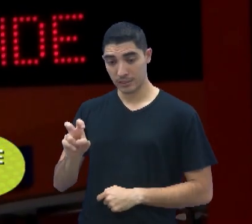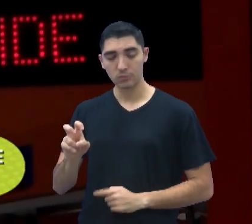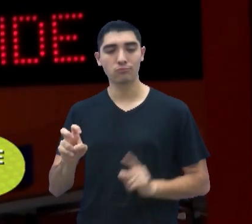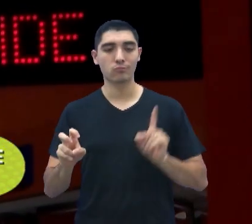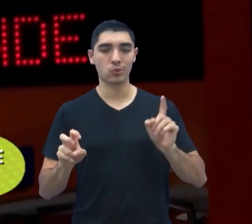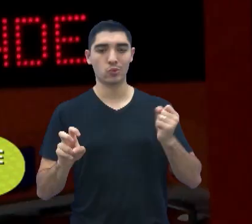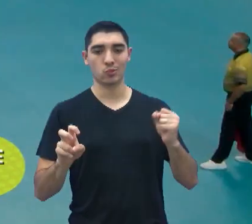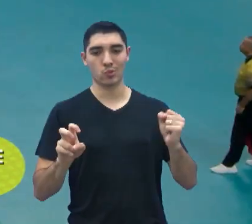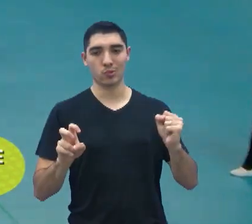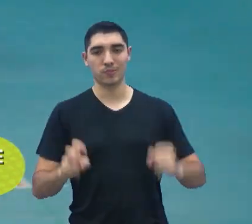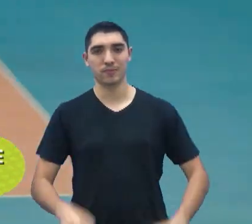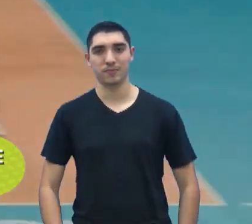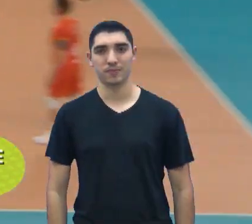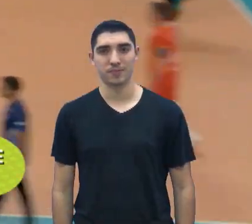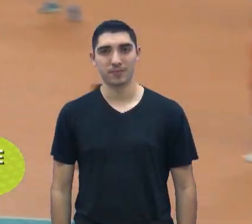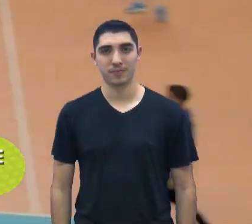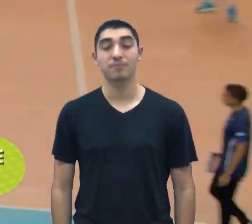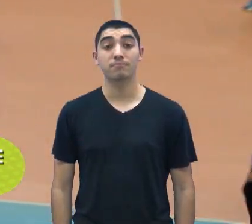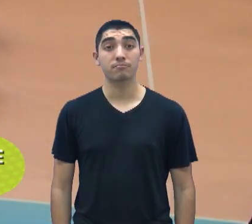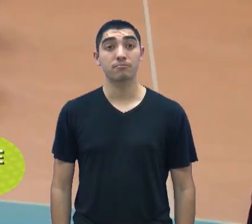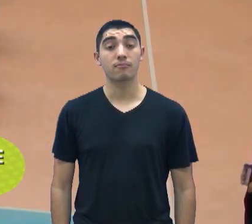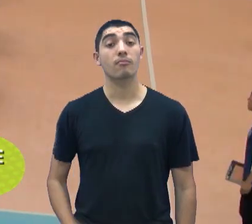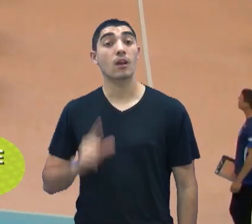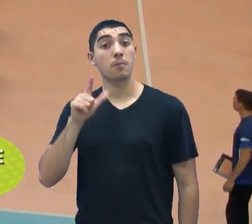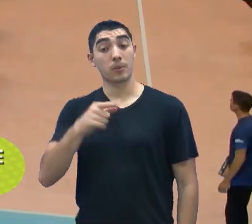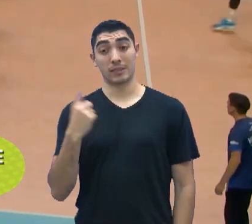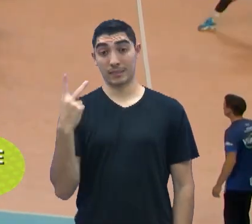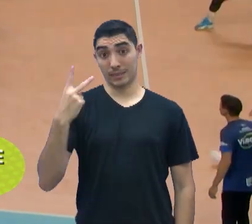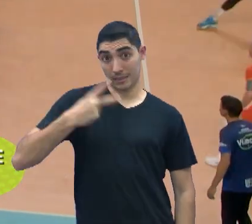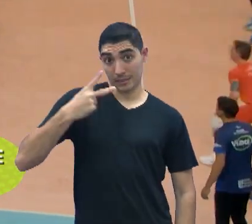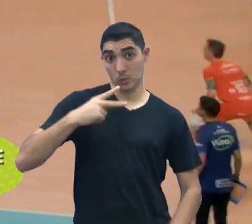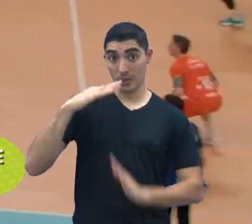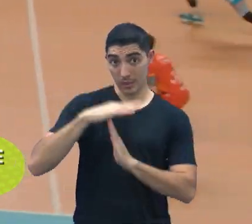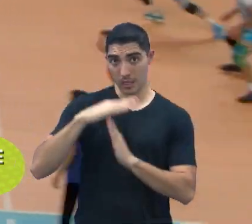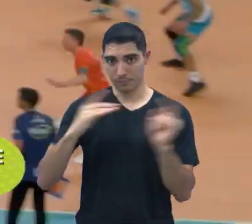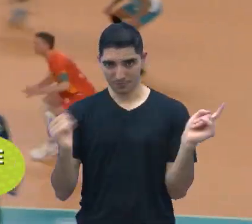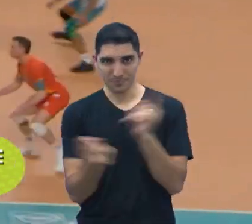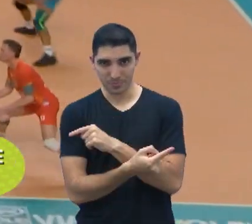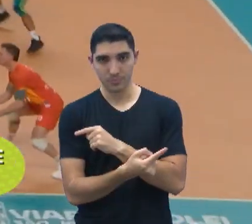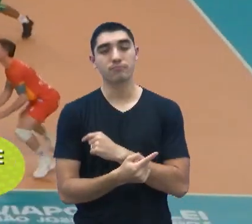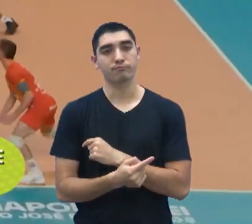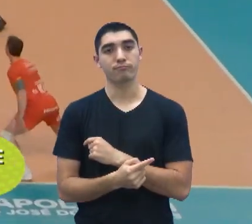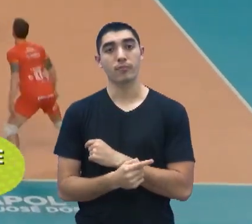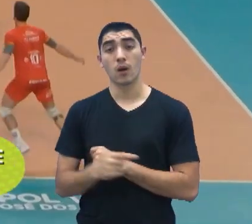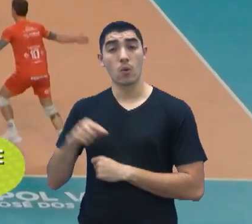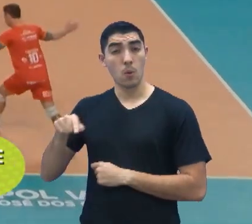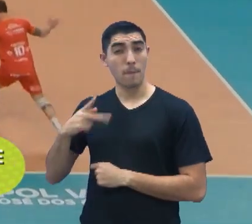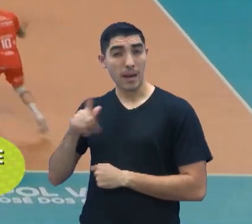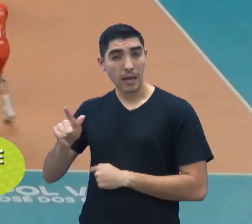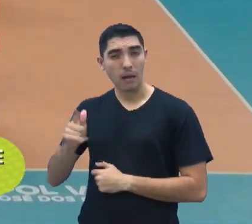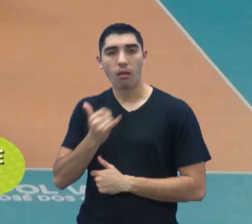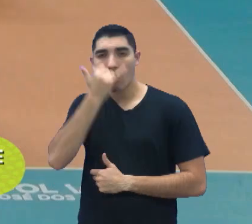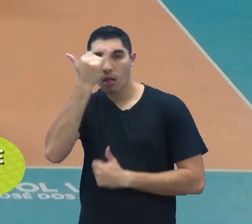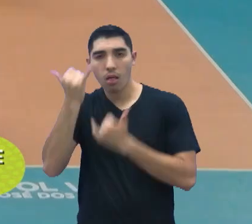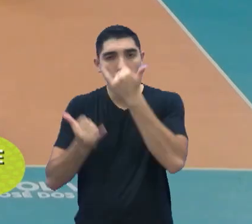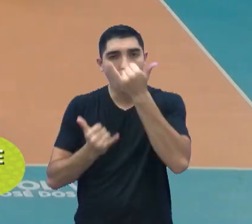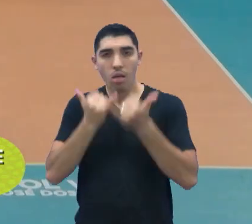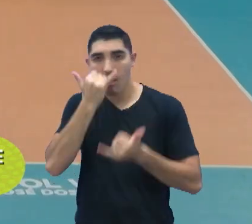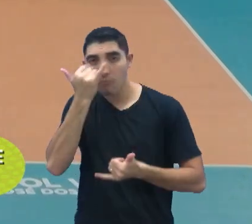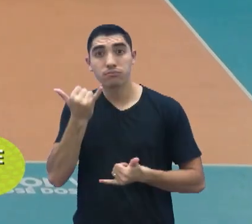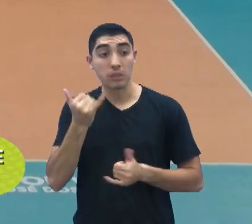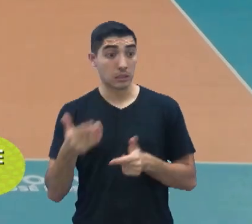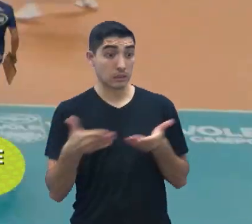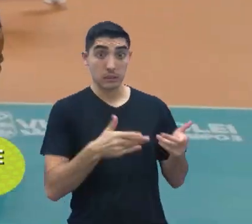25-18. O segundo set, então, começou com muitos erros da equipe visitante e a mão calibrada do